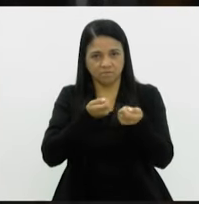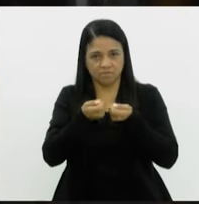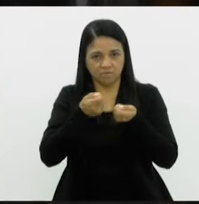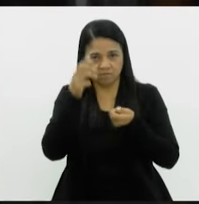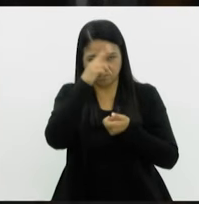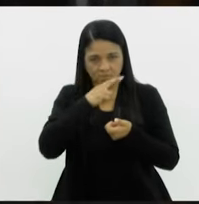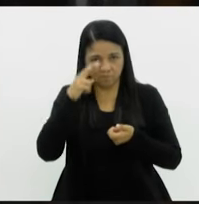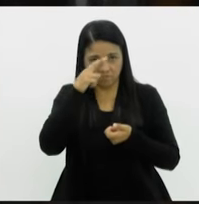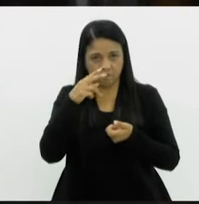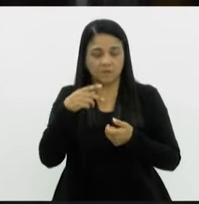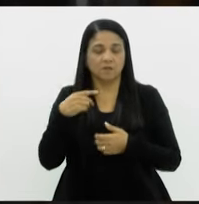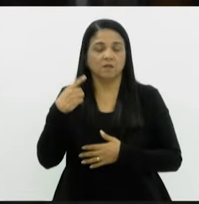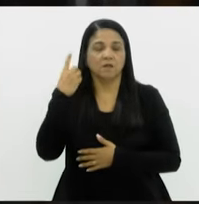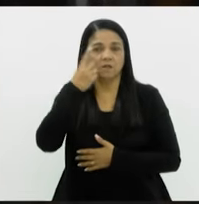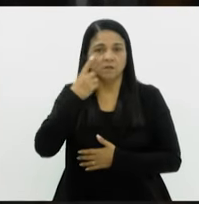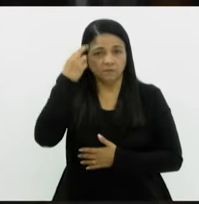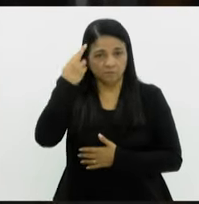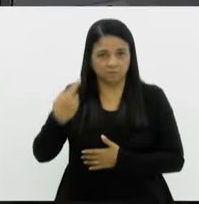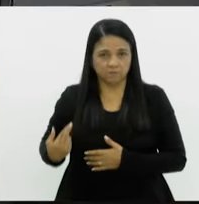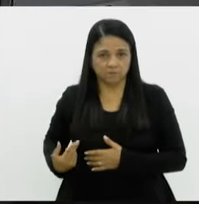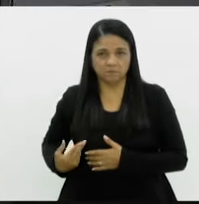Controle, deputada Renata Souza.